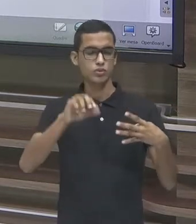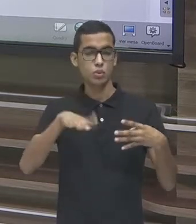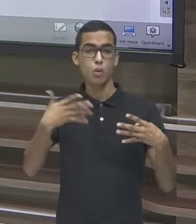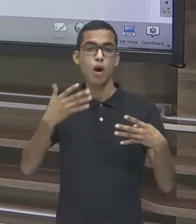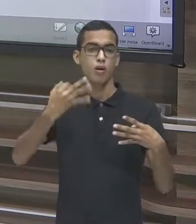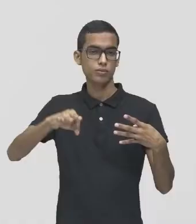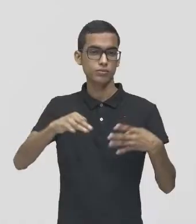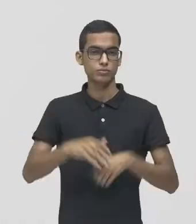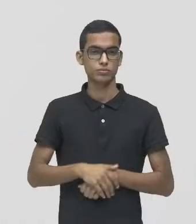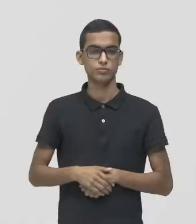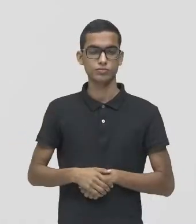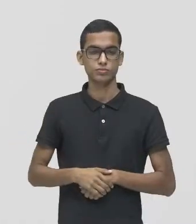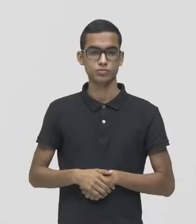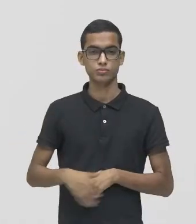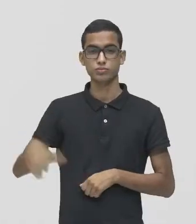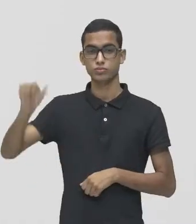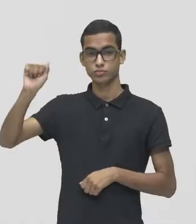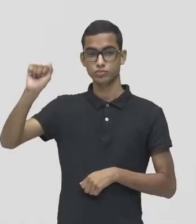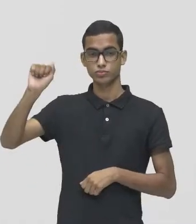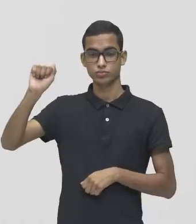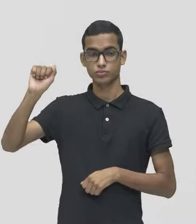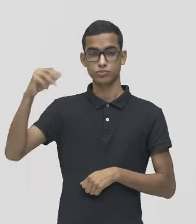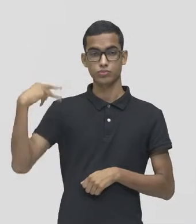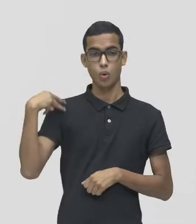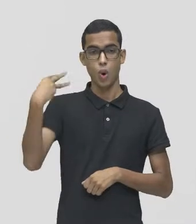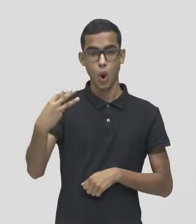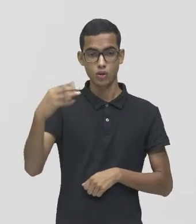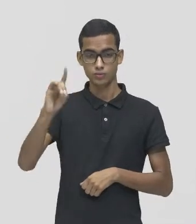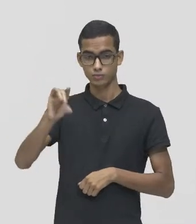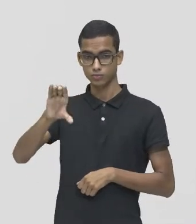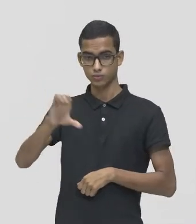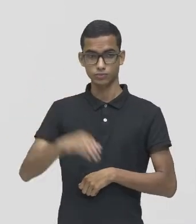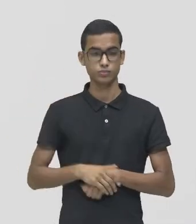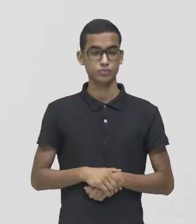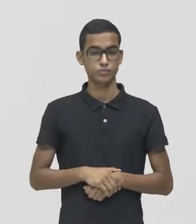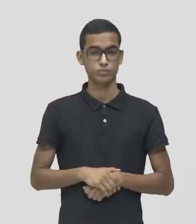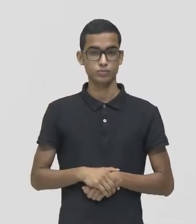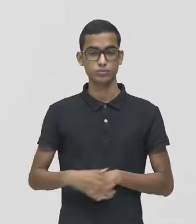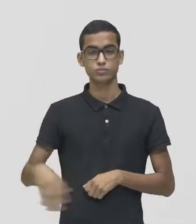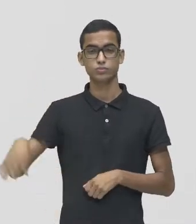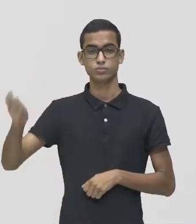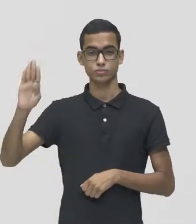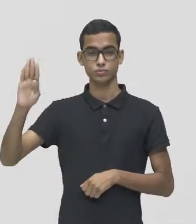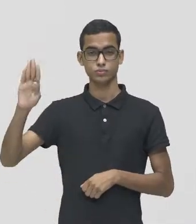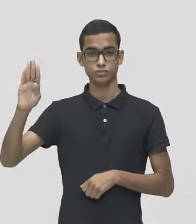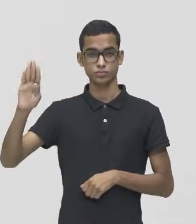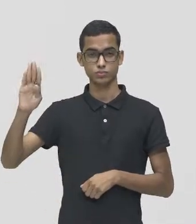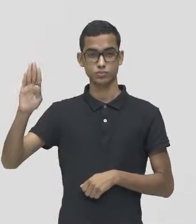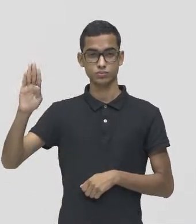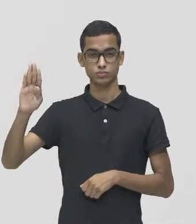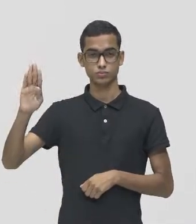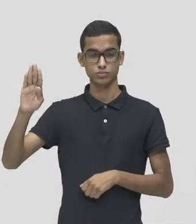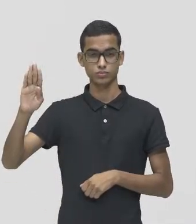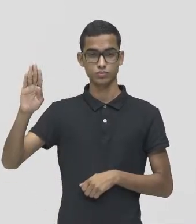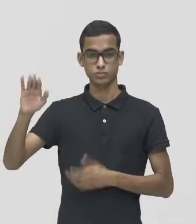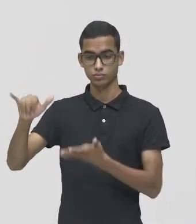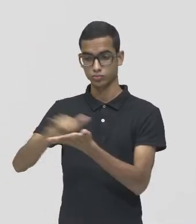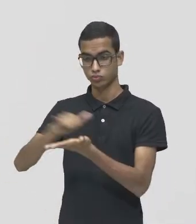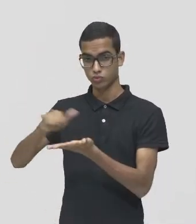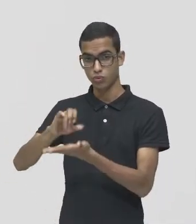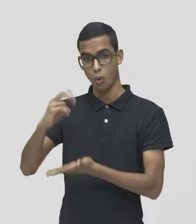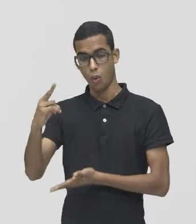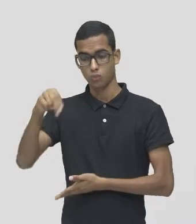correta. E a letra A informa que é o Washington DC, a letra B informa que é a cidade, que é a Nova